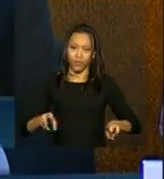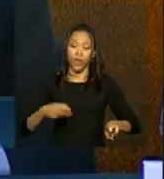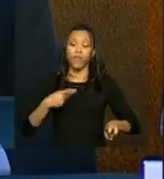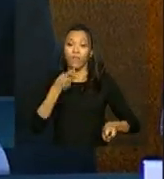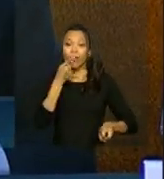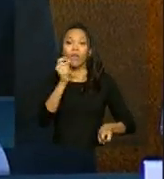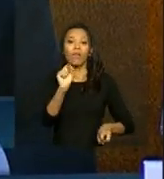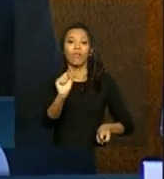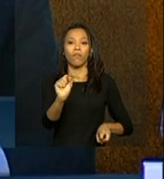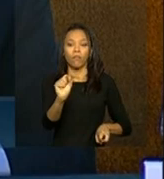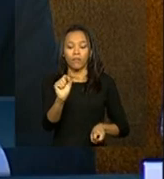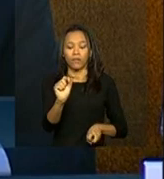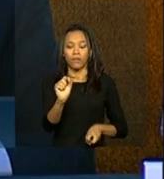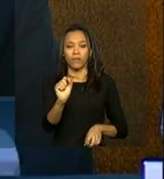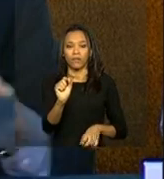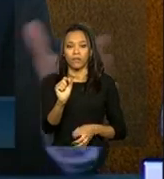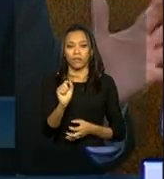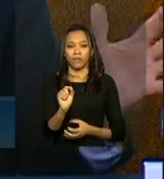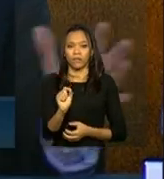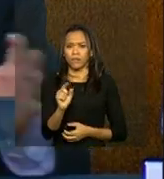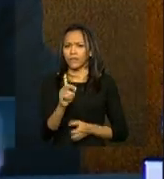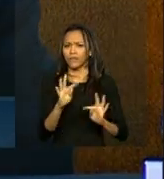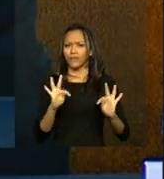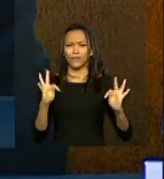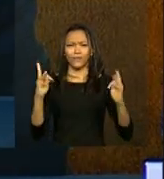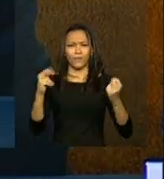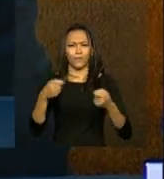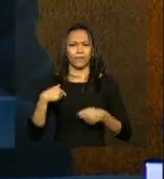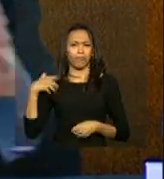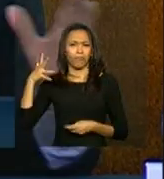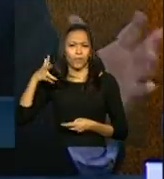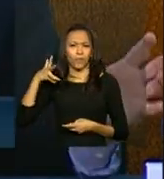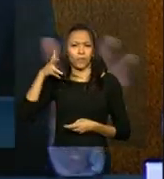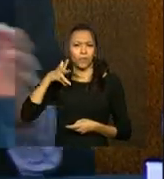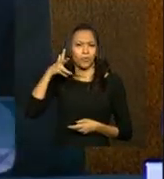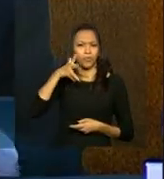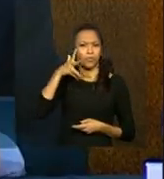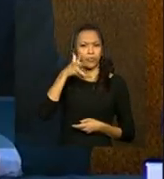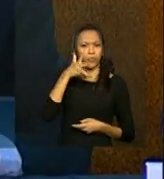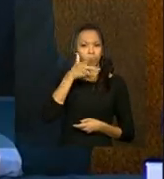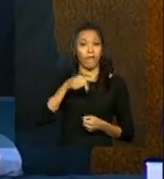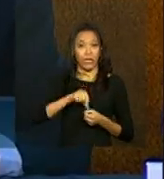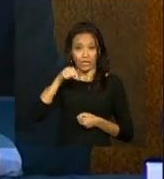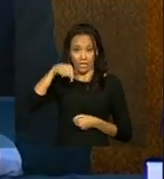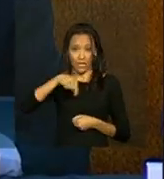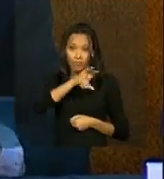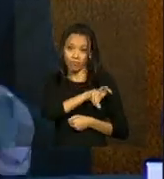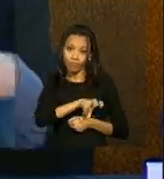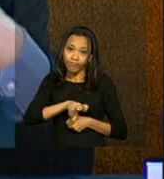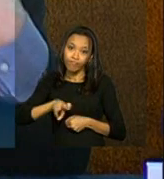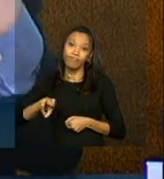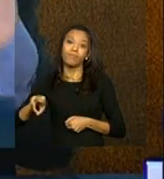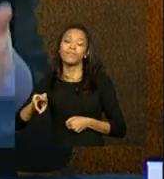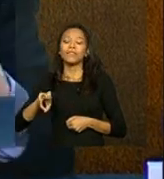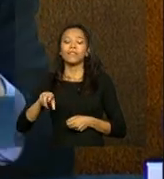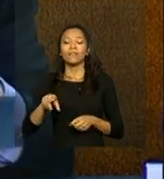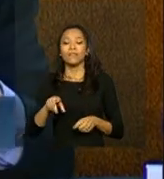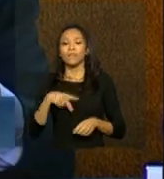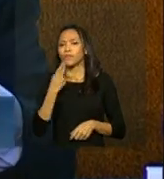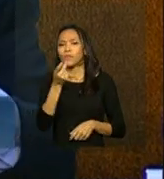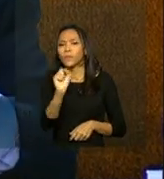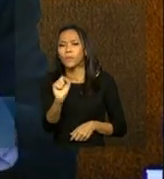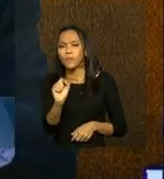dizer eh que em todas as falas que foram feitas aqui eh tanto sobre o